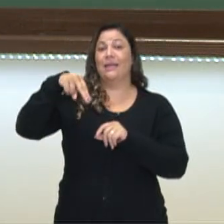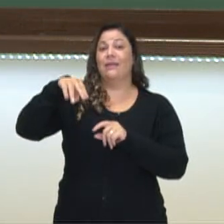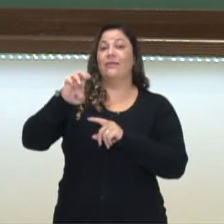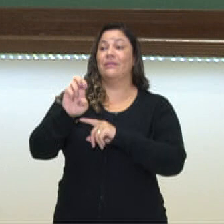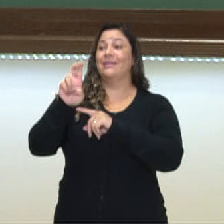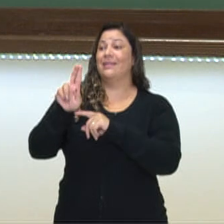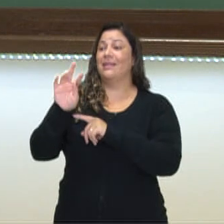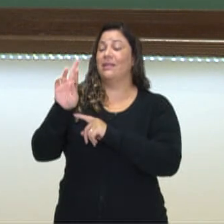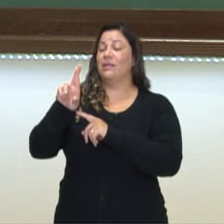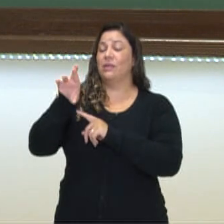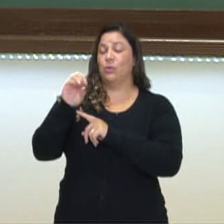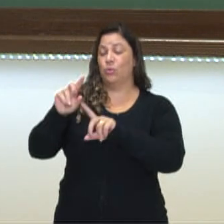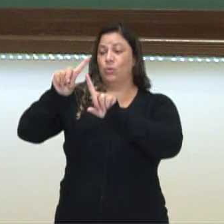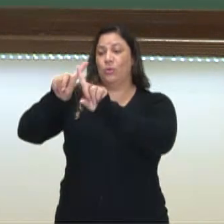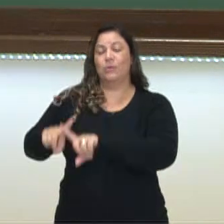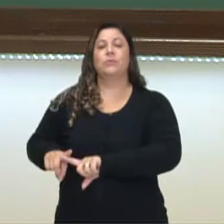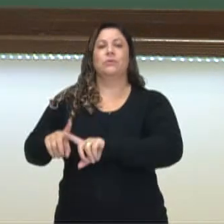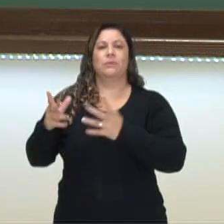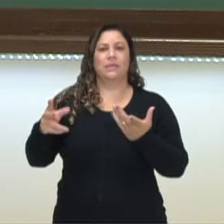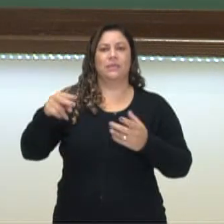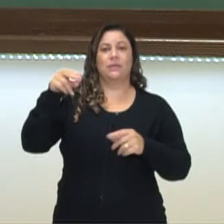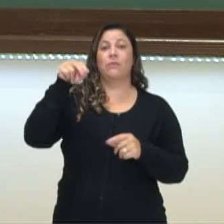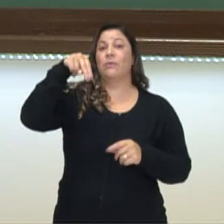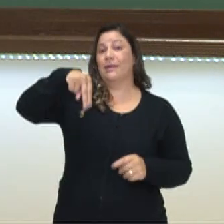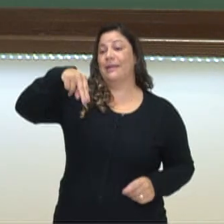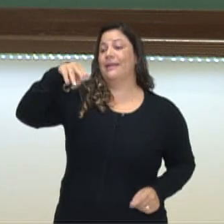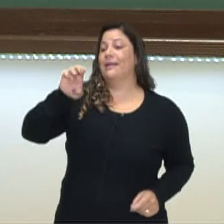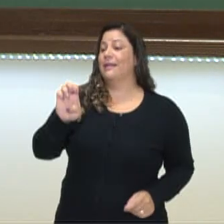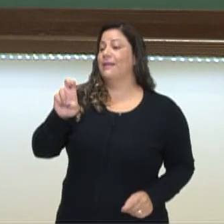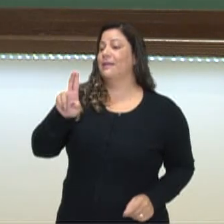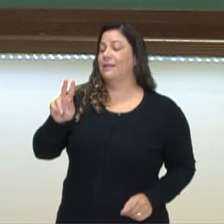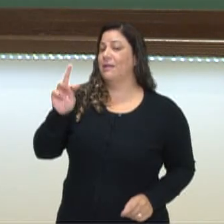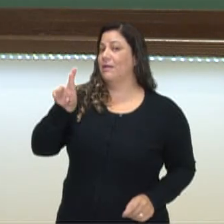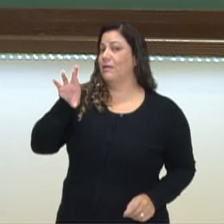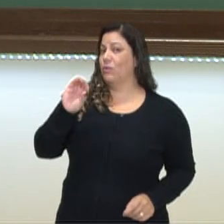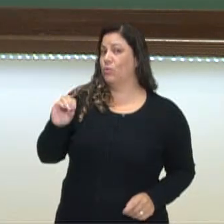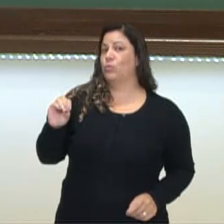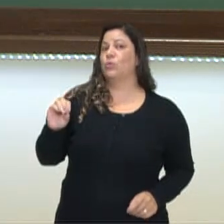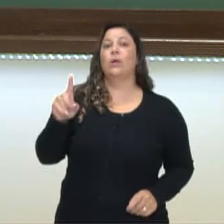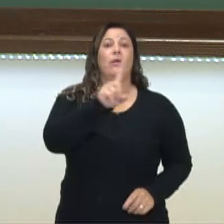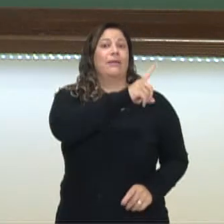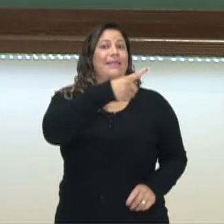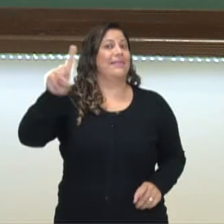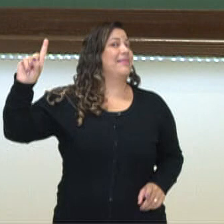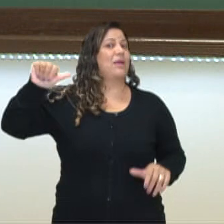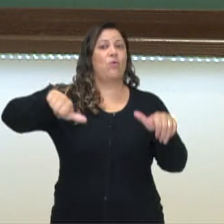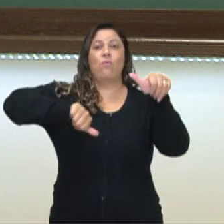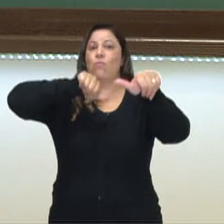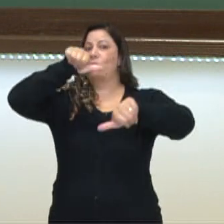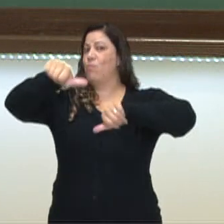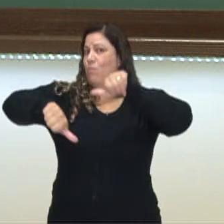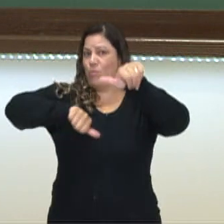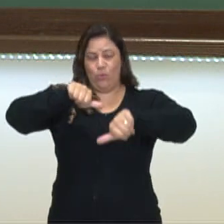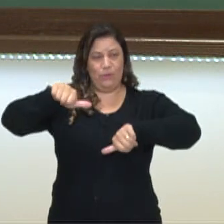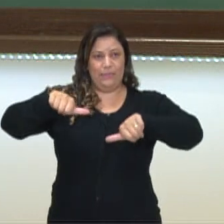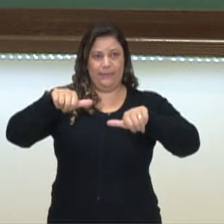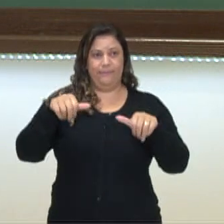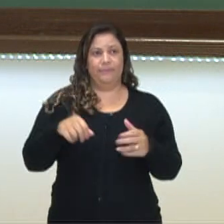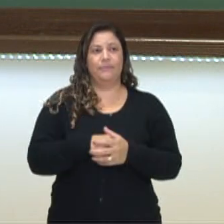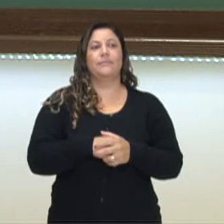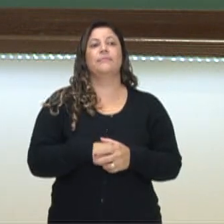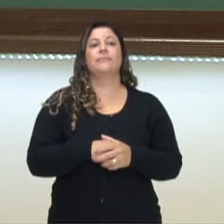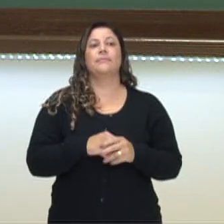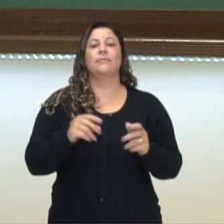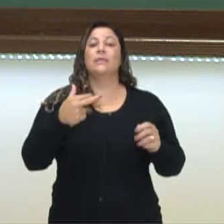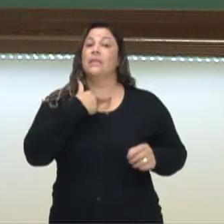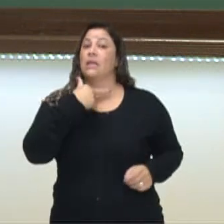multiplicação. O elemento neutro é aquele que não altera. Ah, então a letra B, eu já tenho uma dica, ele não pode